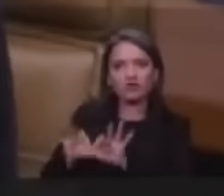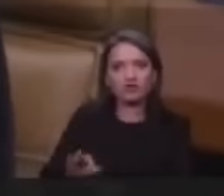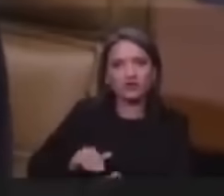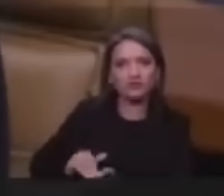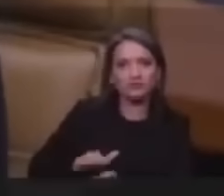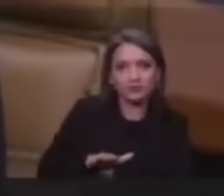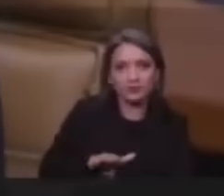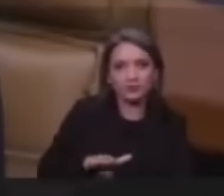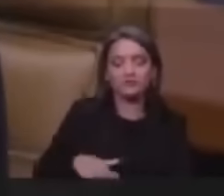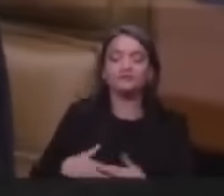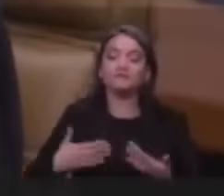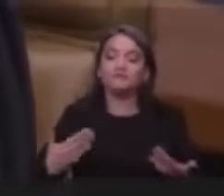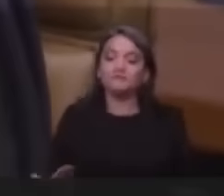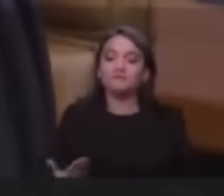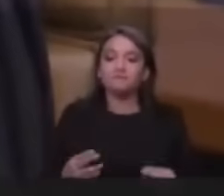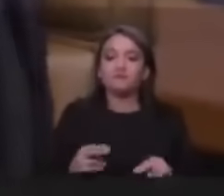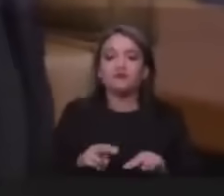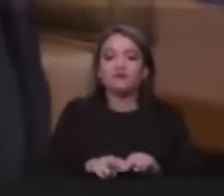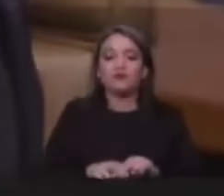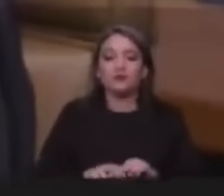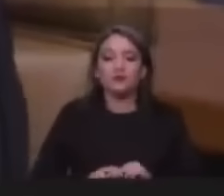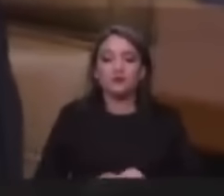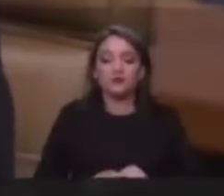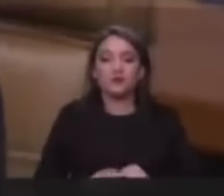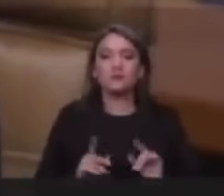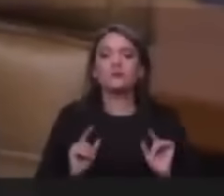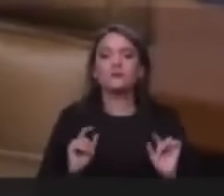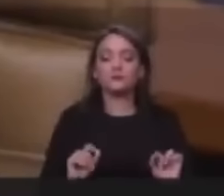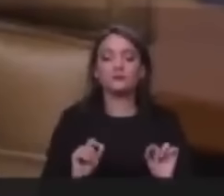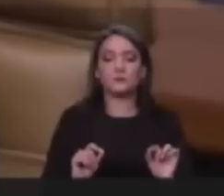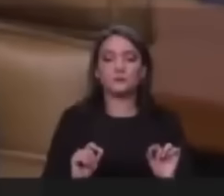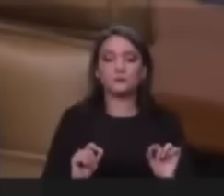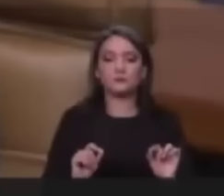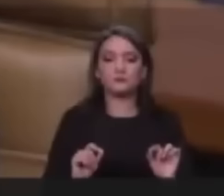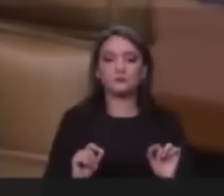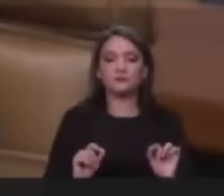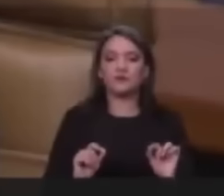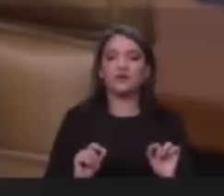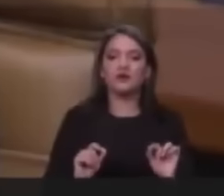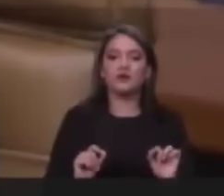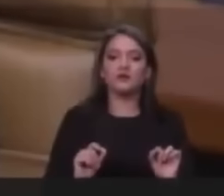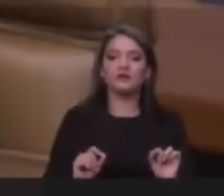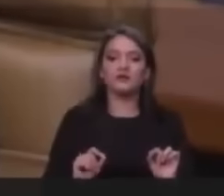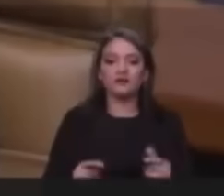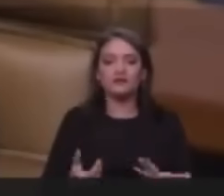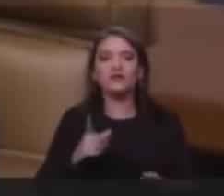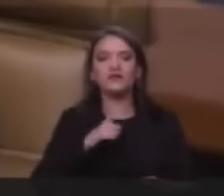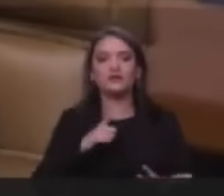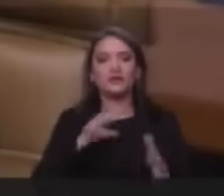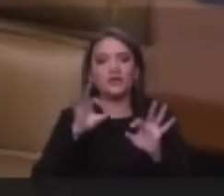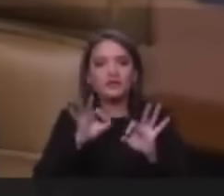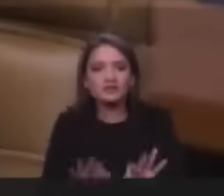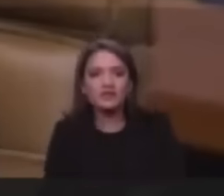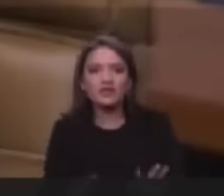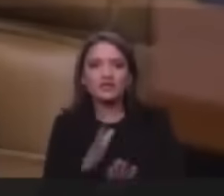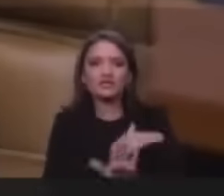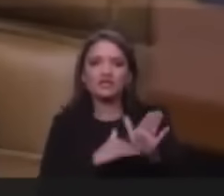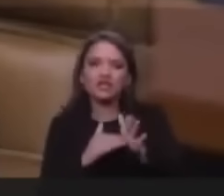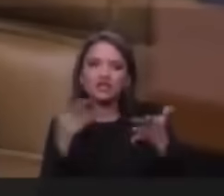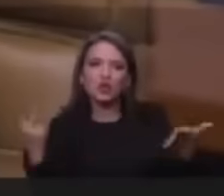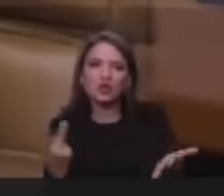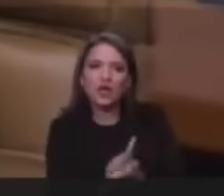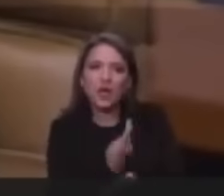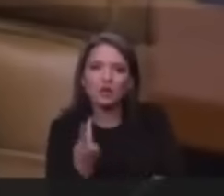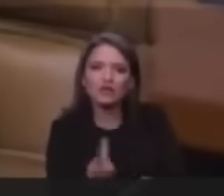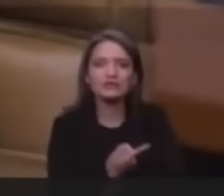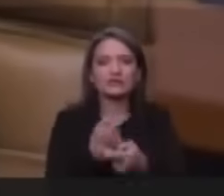Nesse contexto da presença da absoluta certeza da materialidade e todos esses delitos